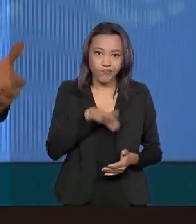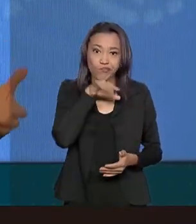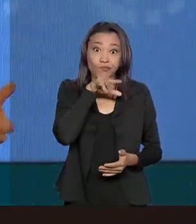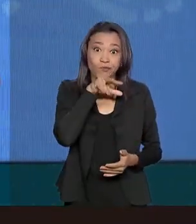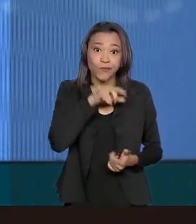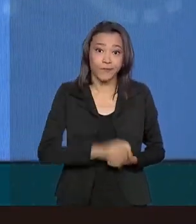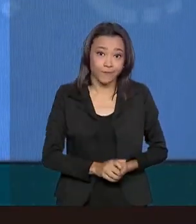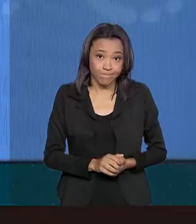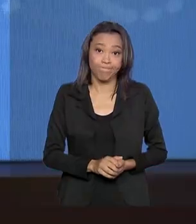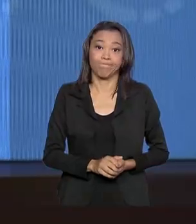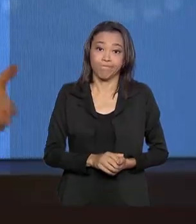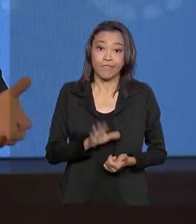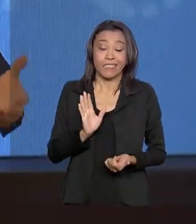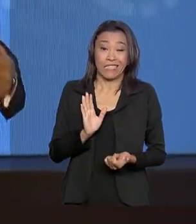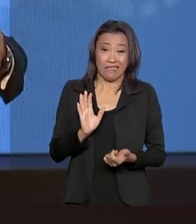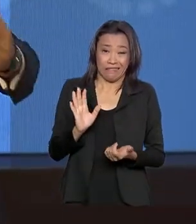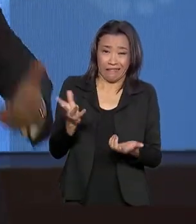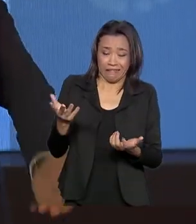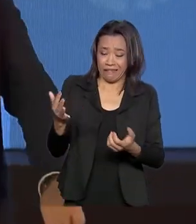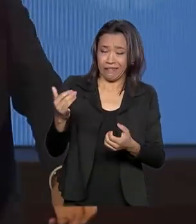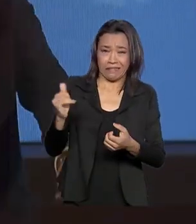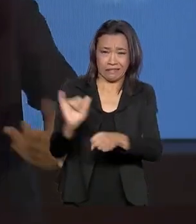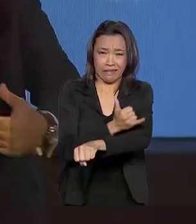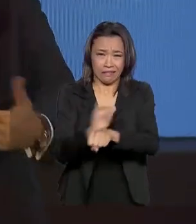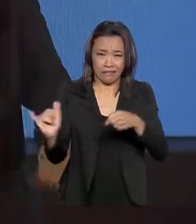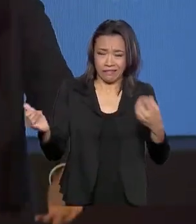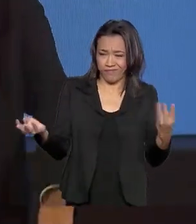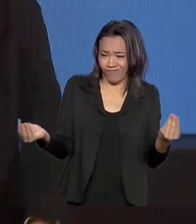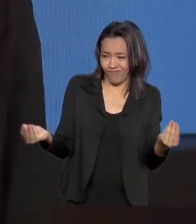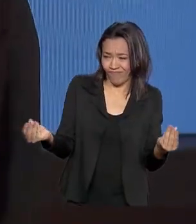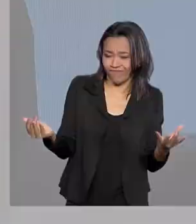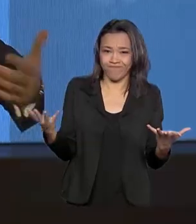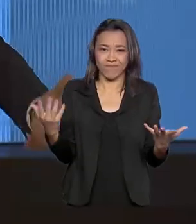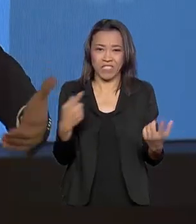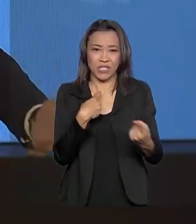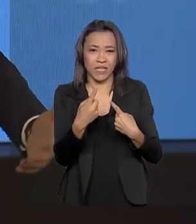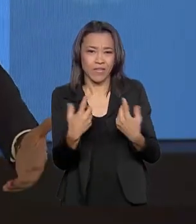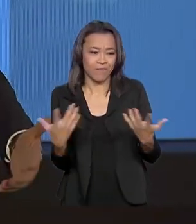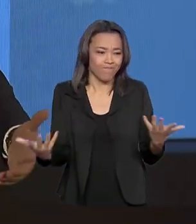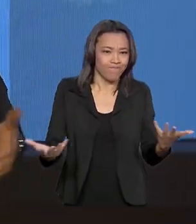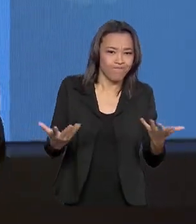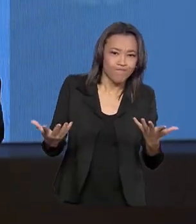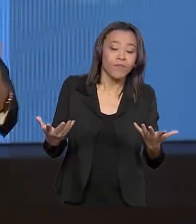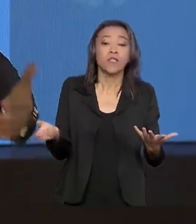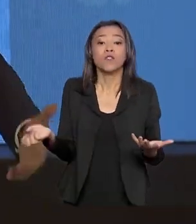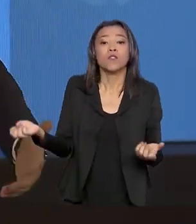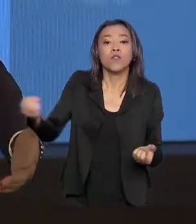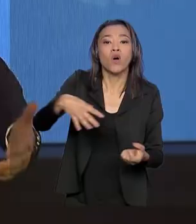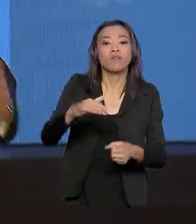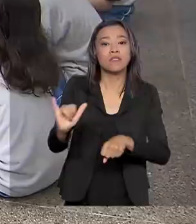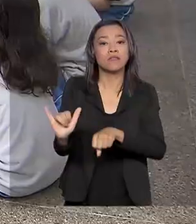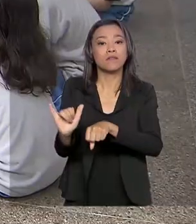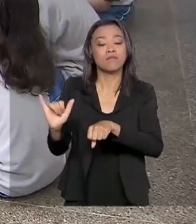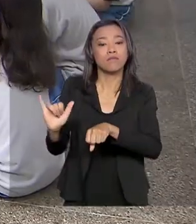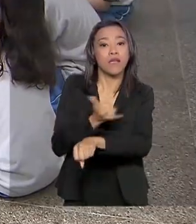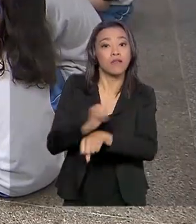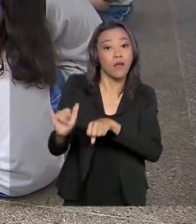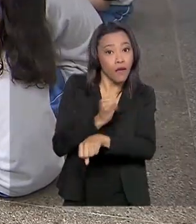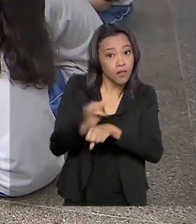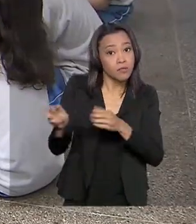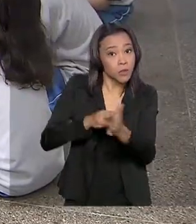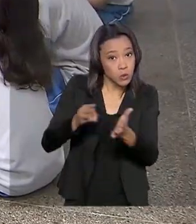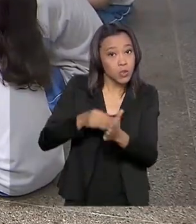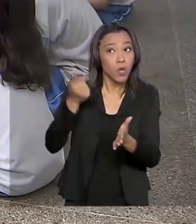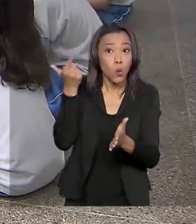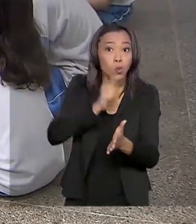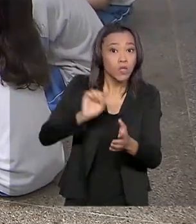trazendo técnicas de uma forma muito aberta, diálogo, não estamos impondo nada, técnicas novas que funcionaram lá fora. A formação